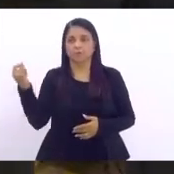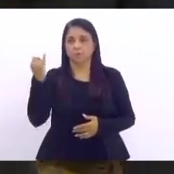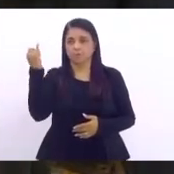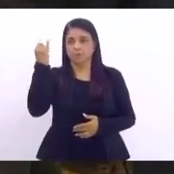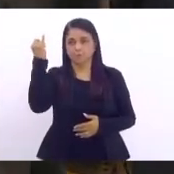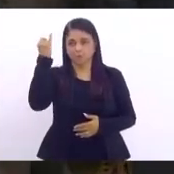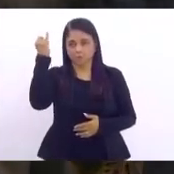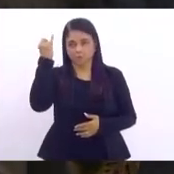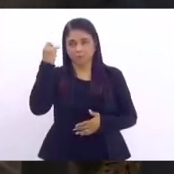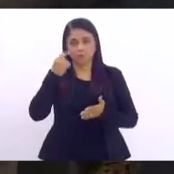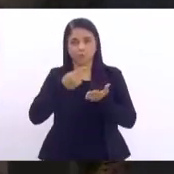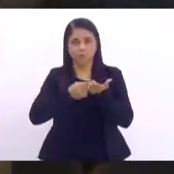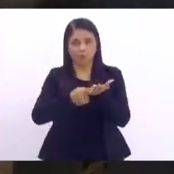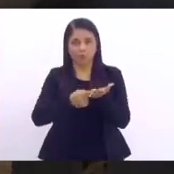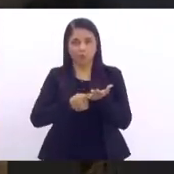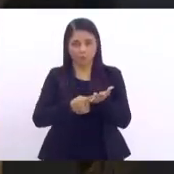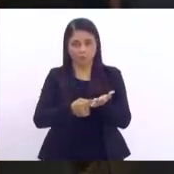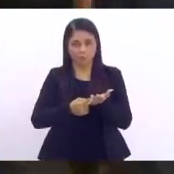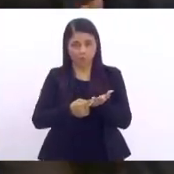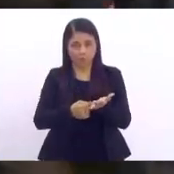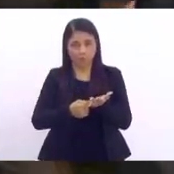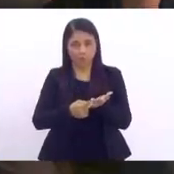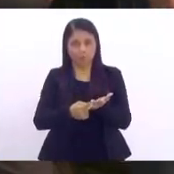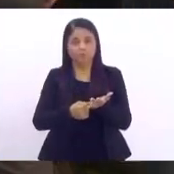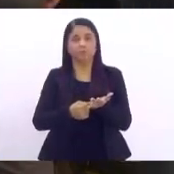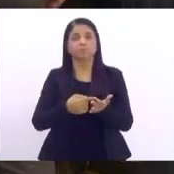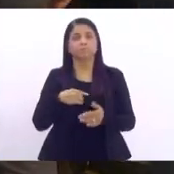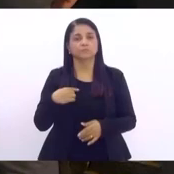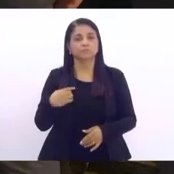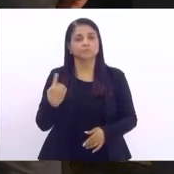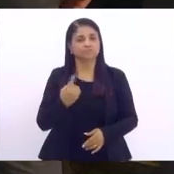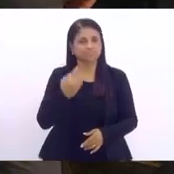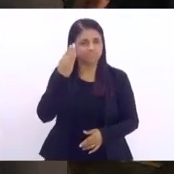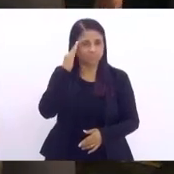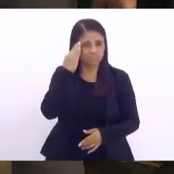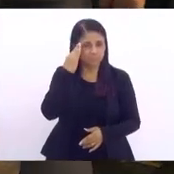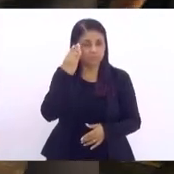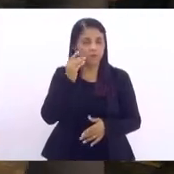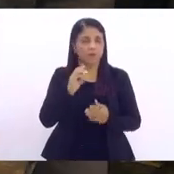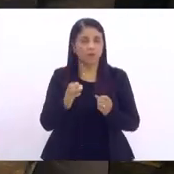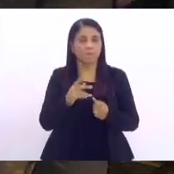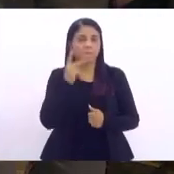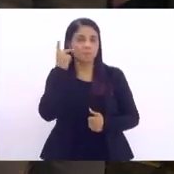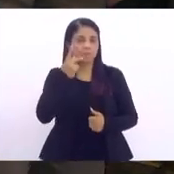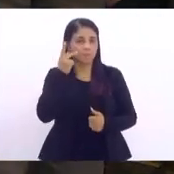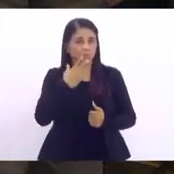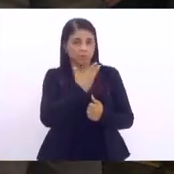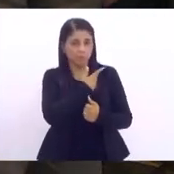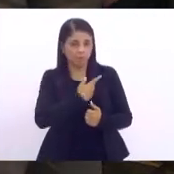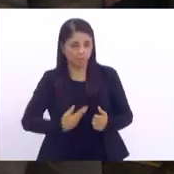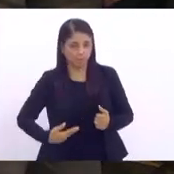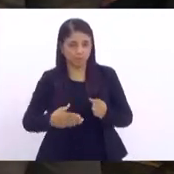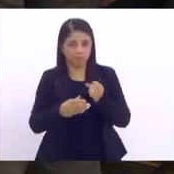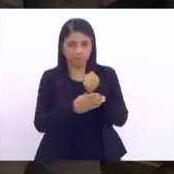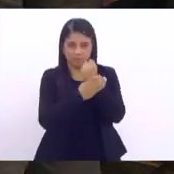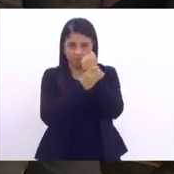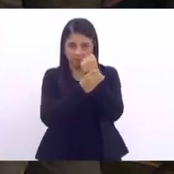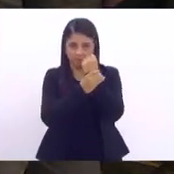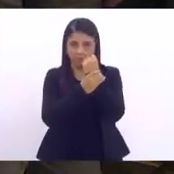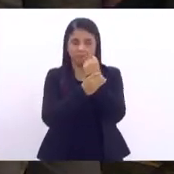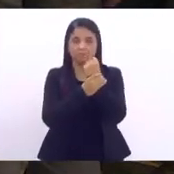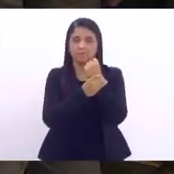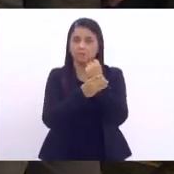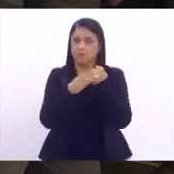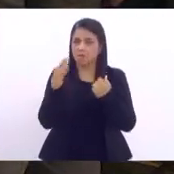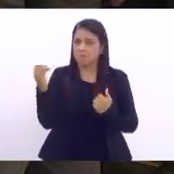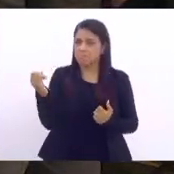nessa casa. A gente entende a política pública de segurança numa centralidade essencial de respeito à dignidade humana,